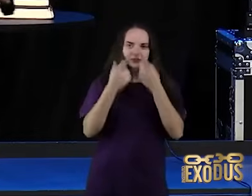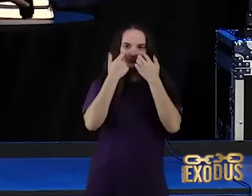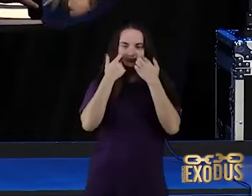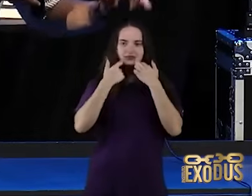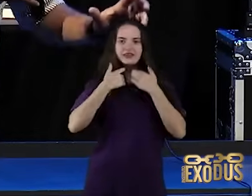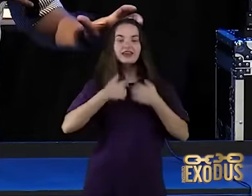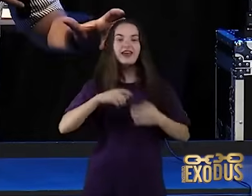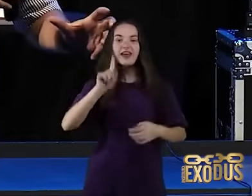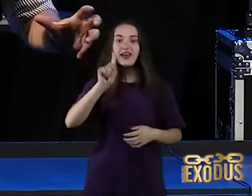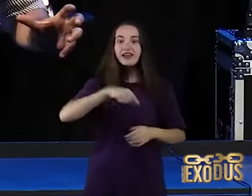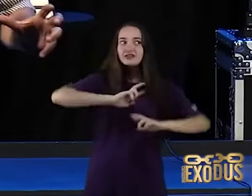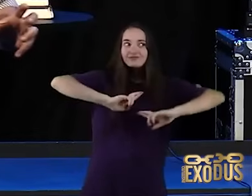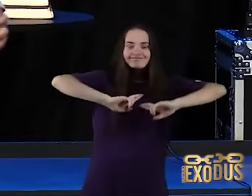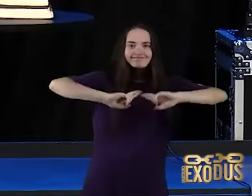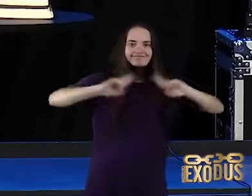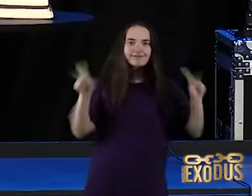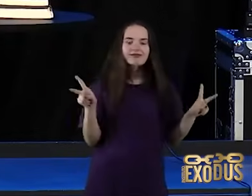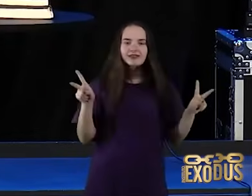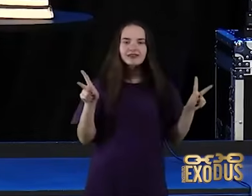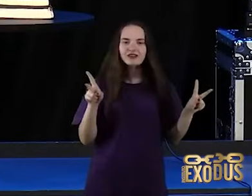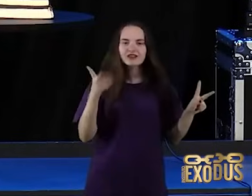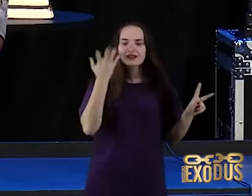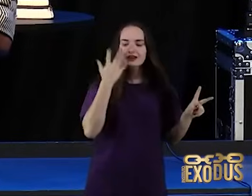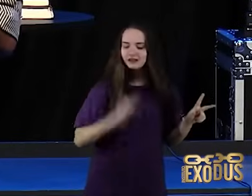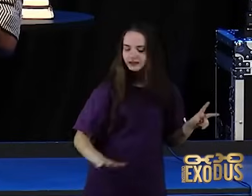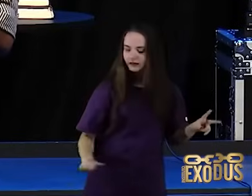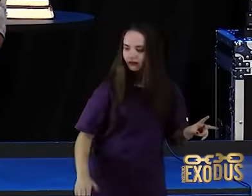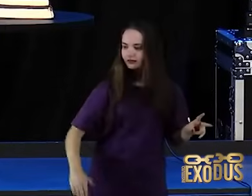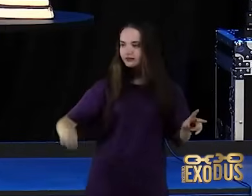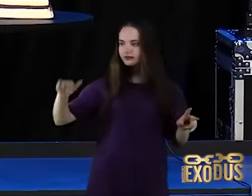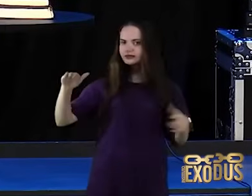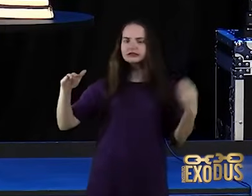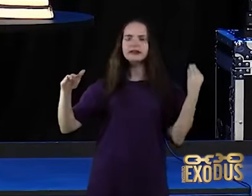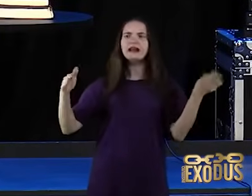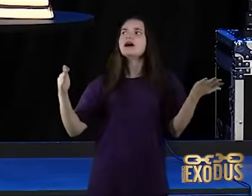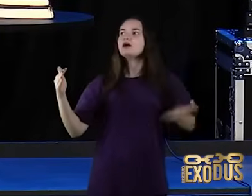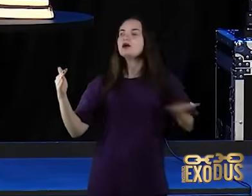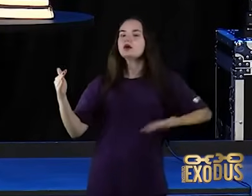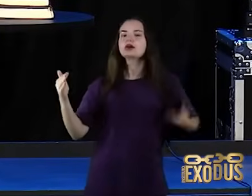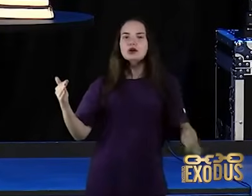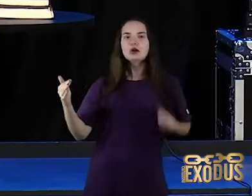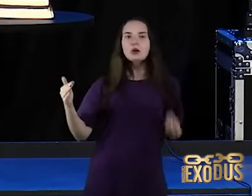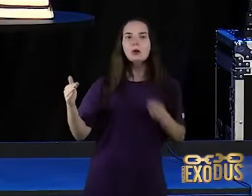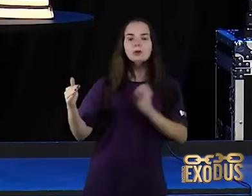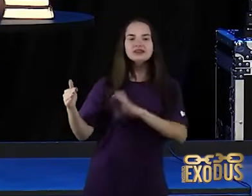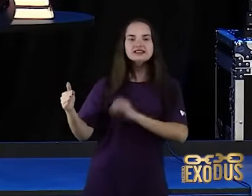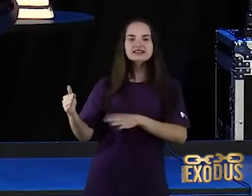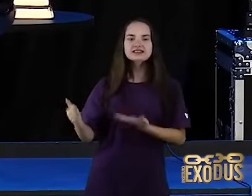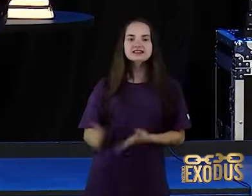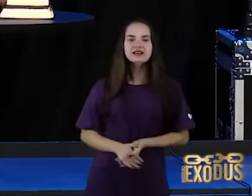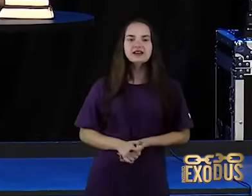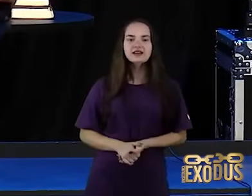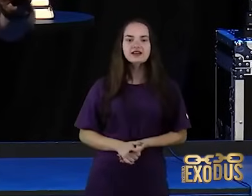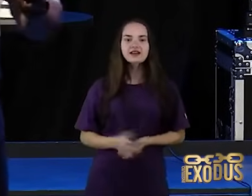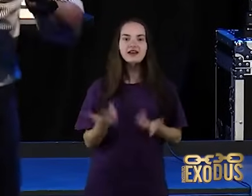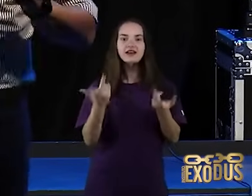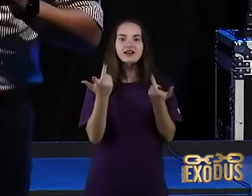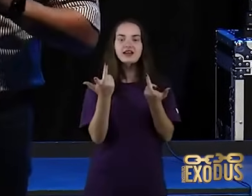completamente diferente É como se você disparasse numa nave espacial ó chegamos num outro mundo e aqui tem uma regra